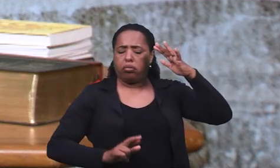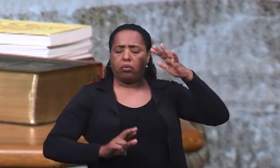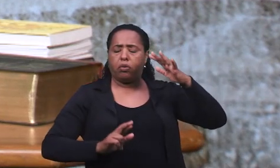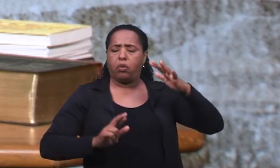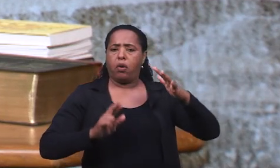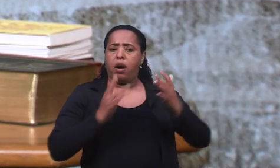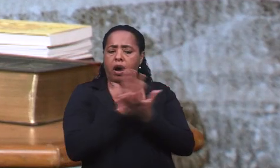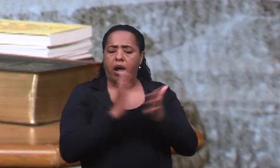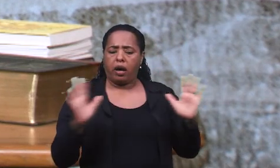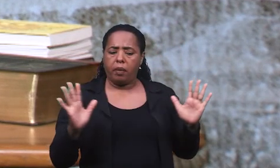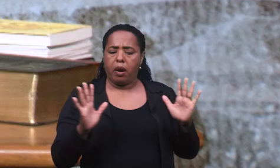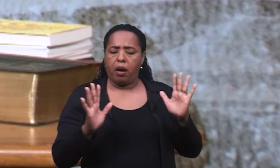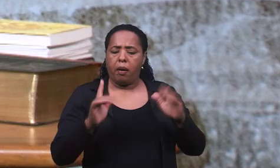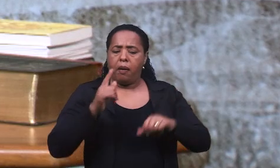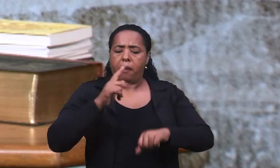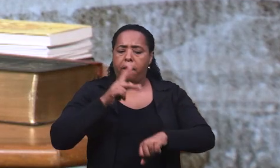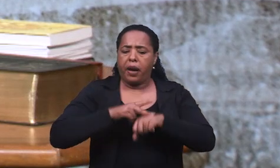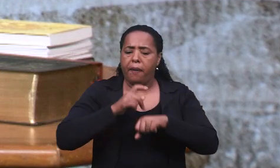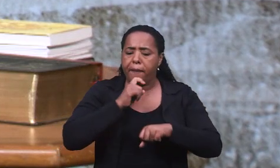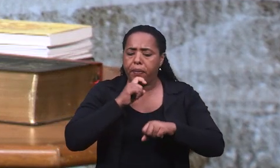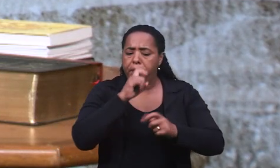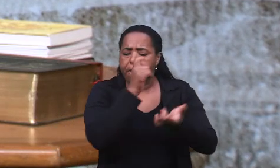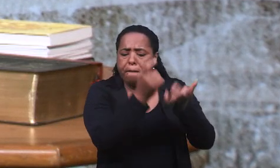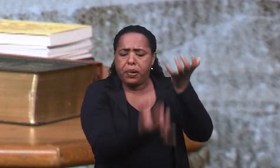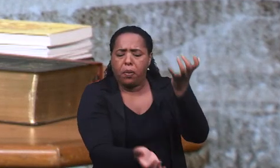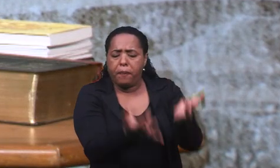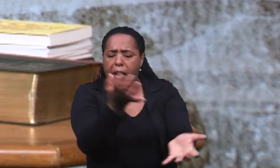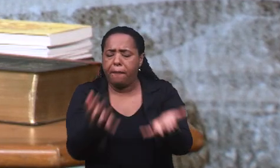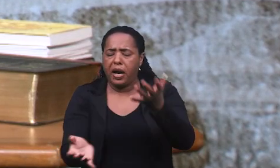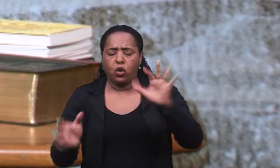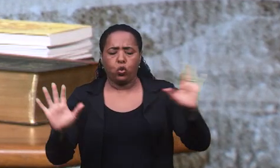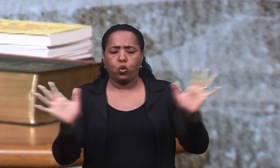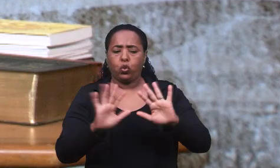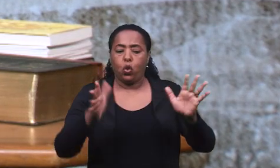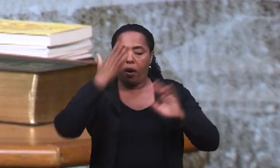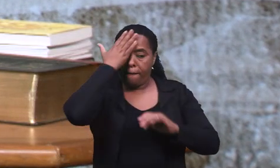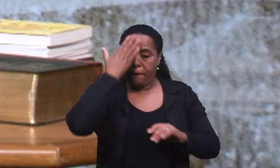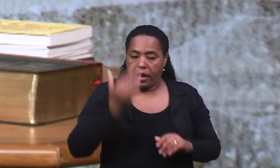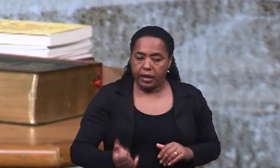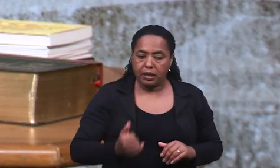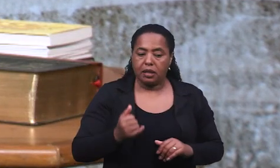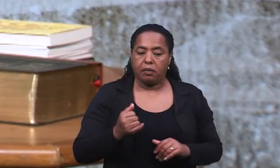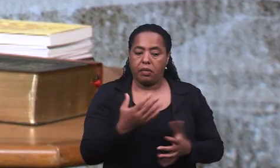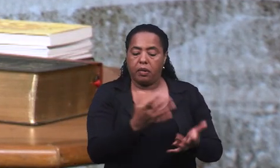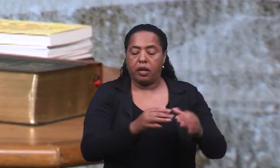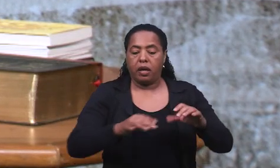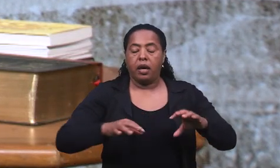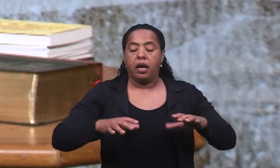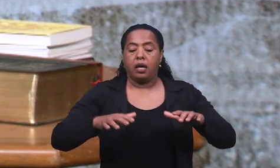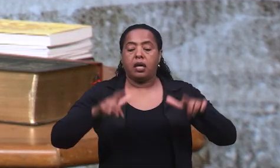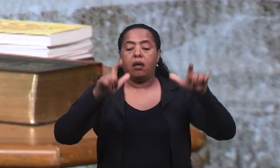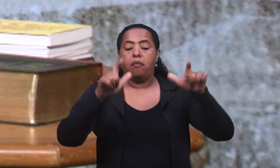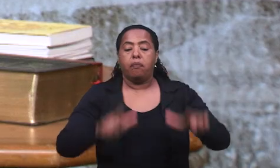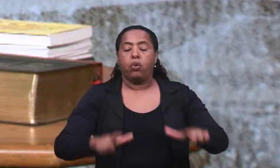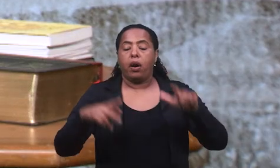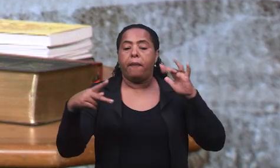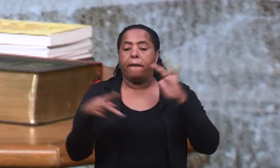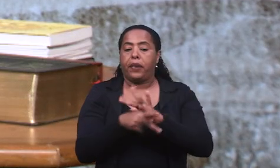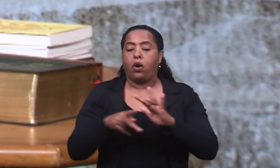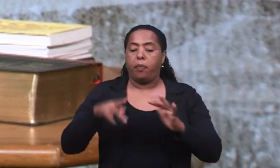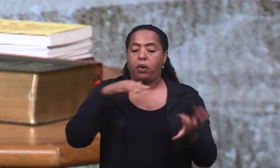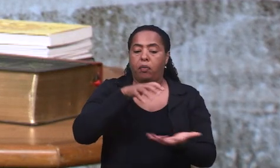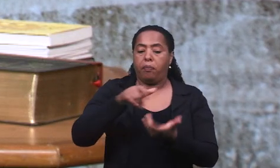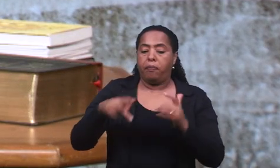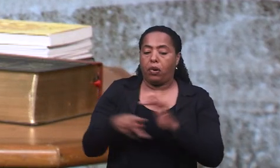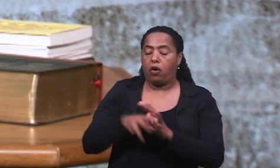não haverá mais saraiva, para que saibas que a terra é do Senhor. Todavia,